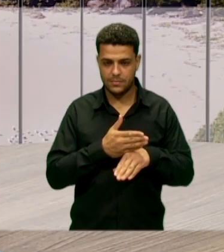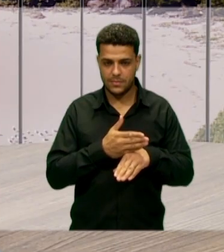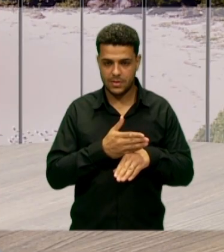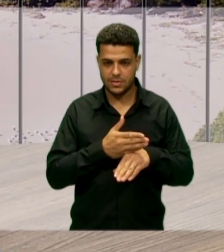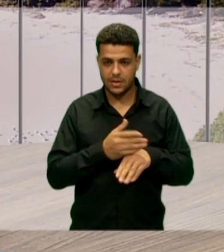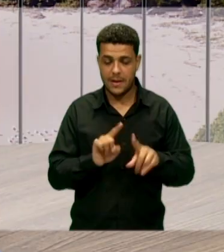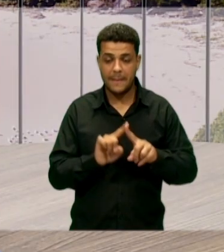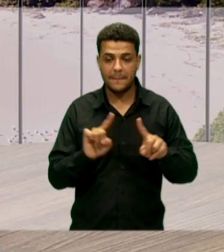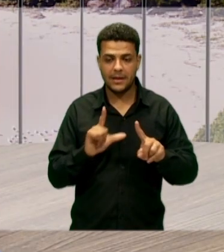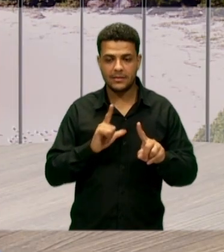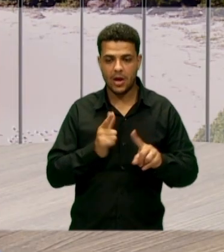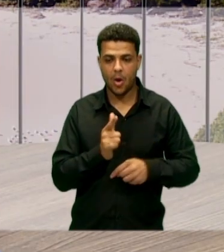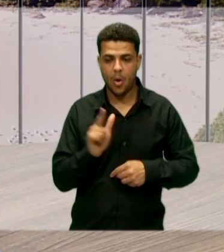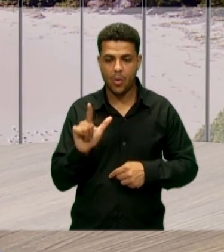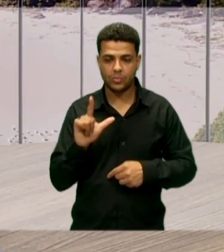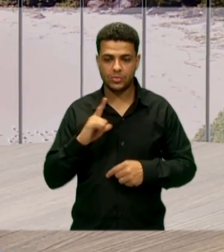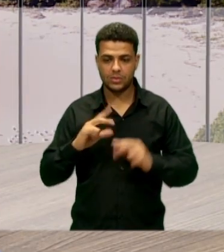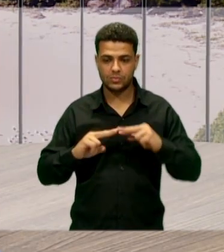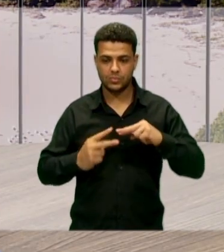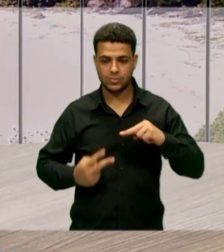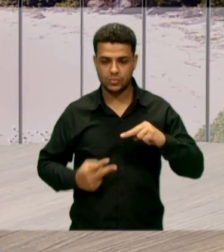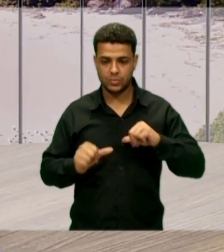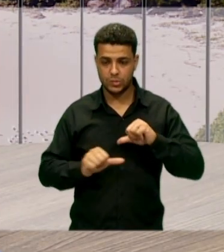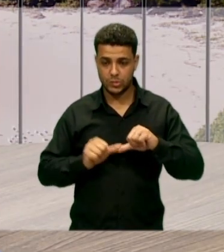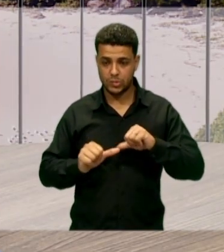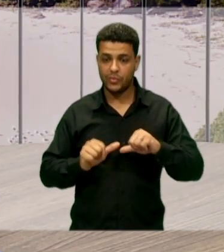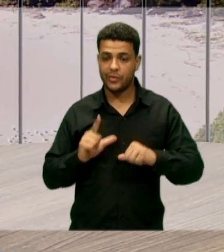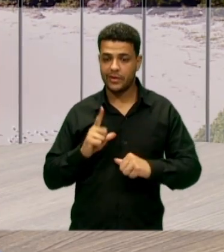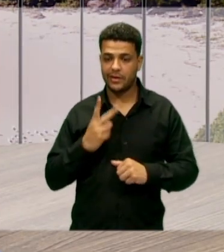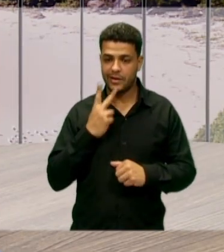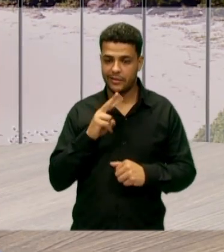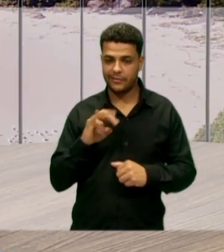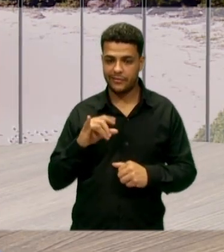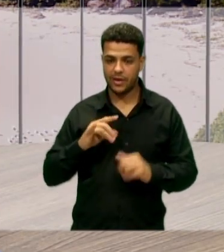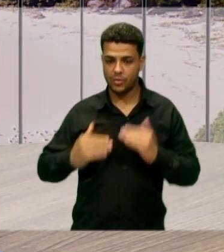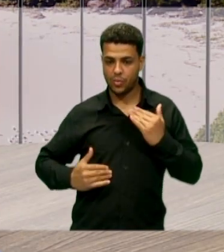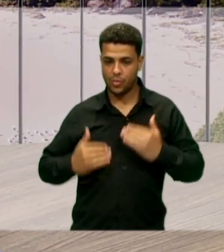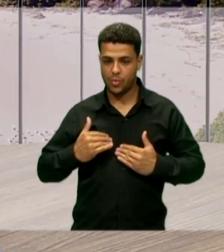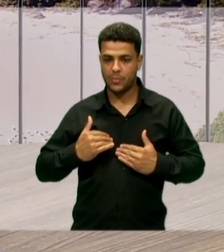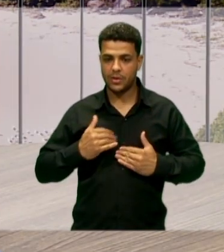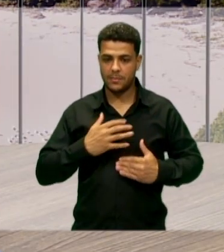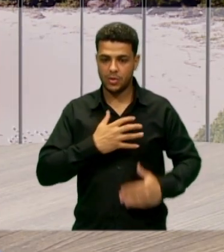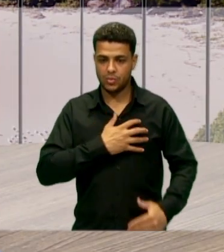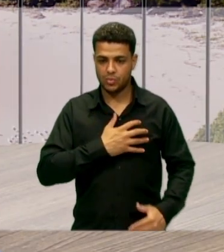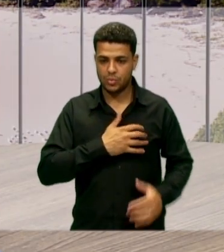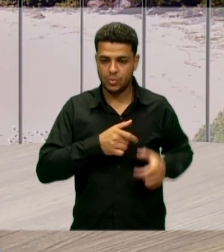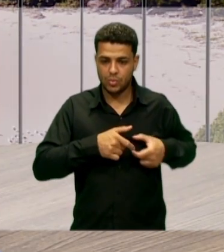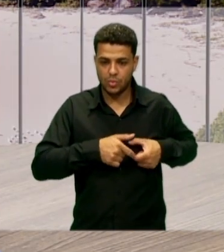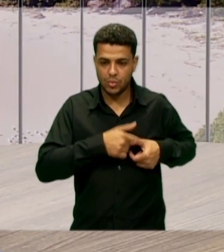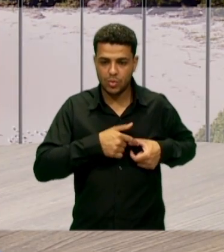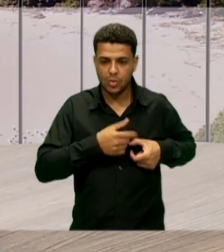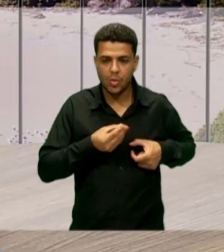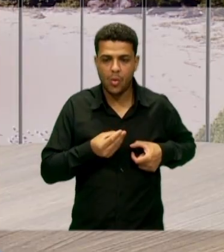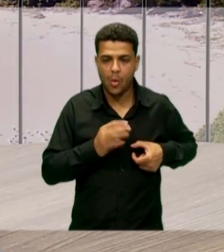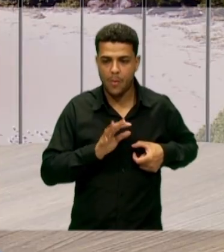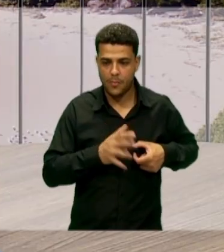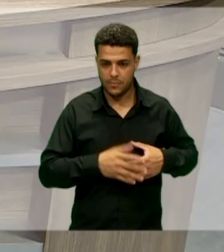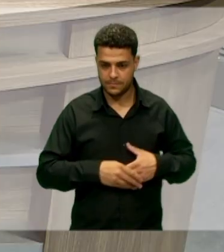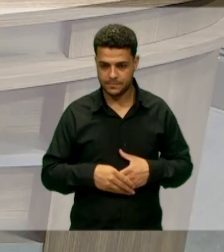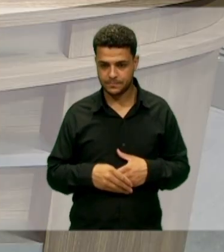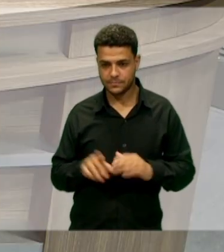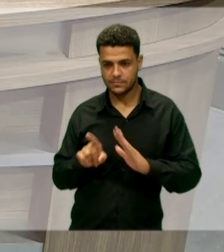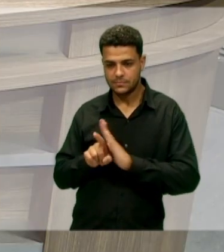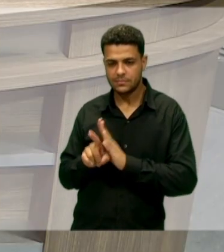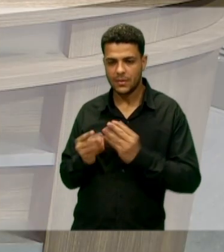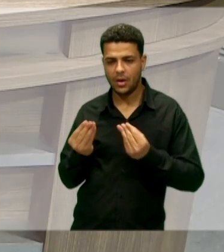outras mutações que a gente estuda também, que elas alteram o comportamento do tumor. De que forma? Assim, eu